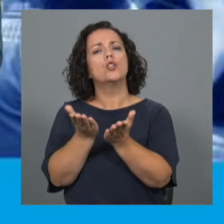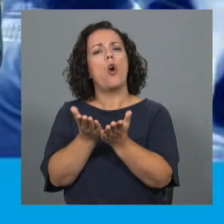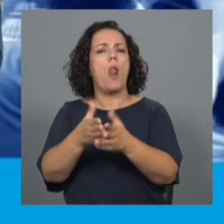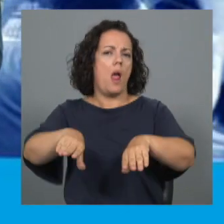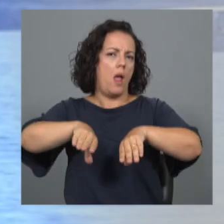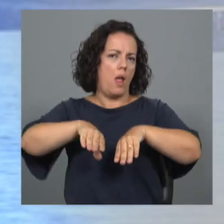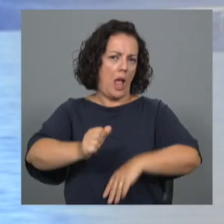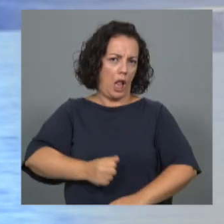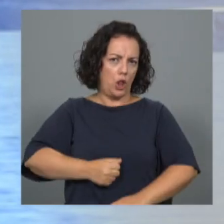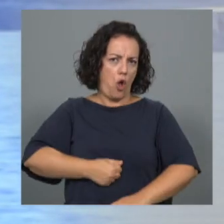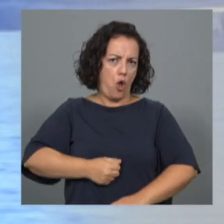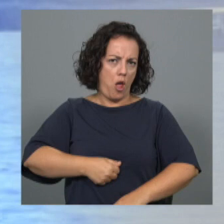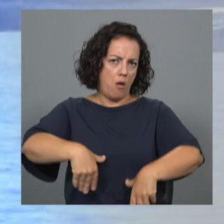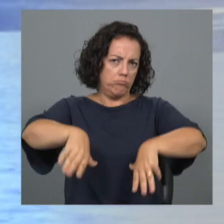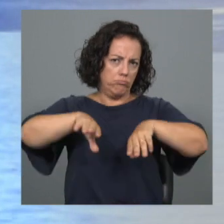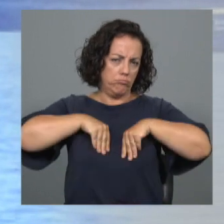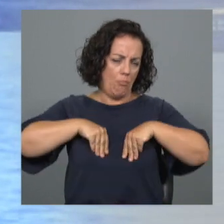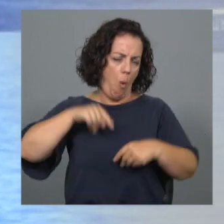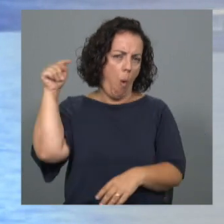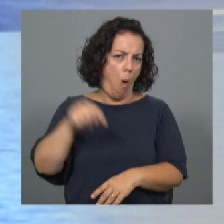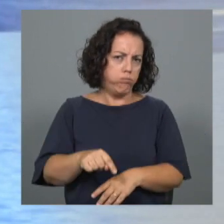logo é um elemento